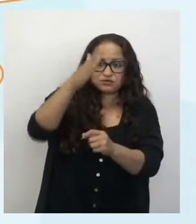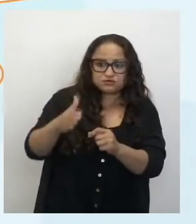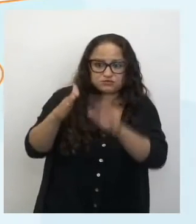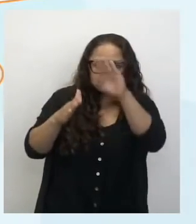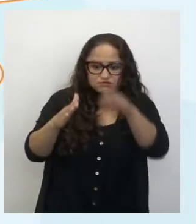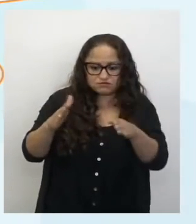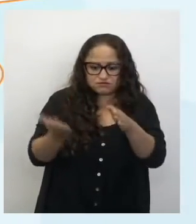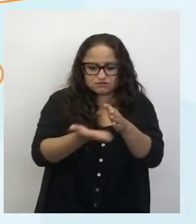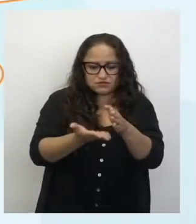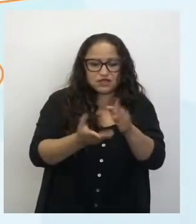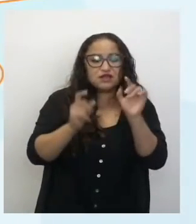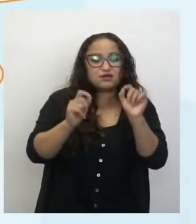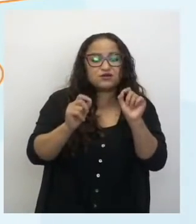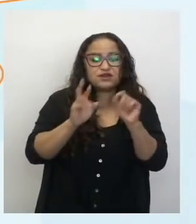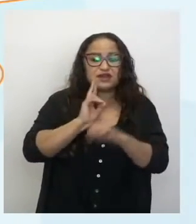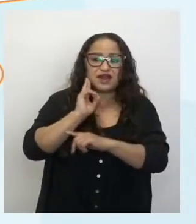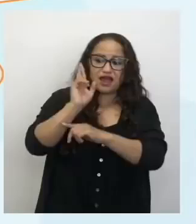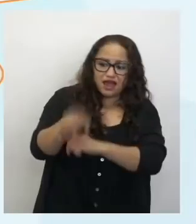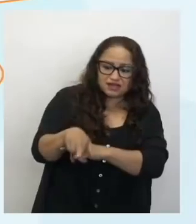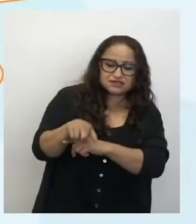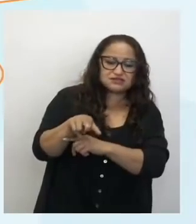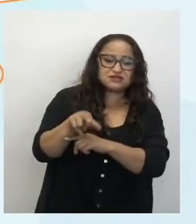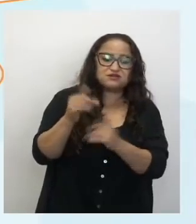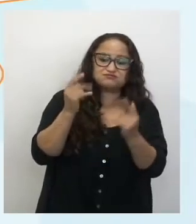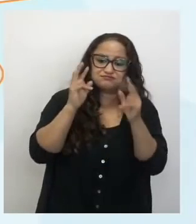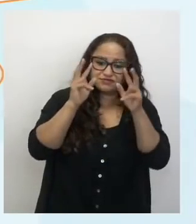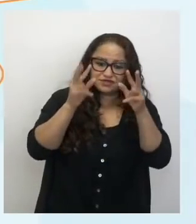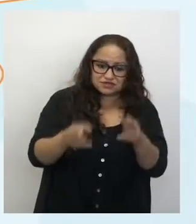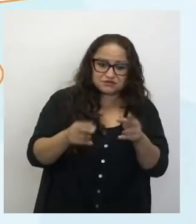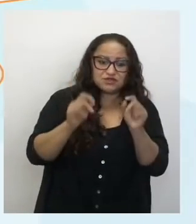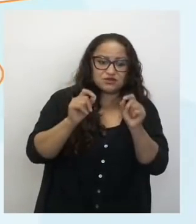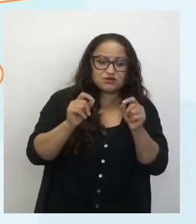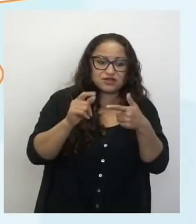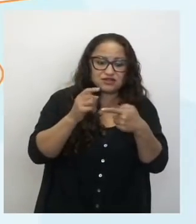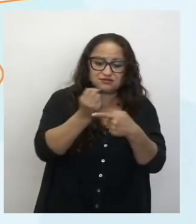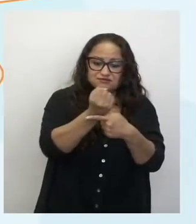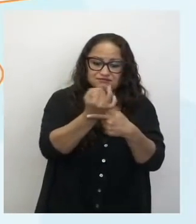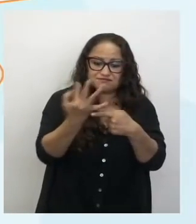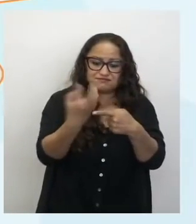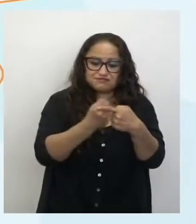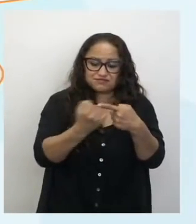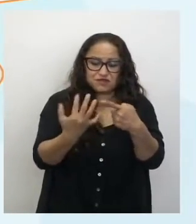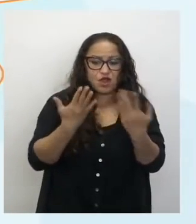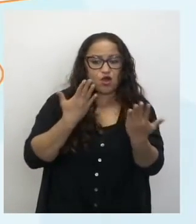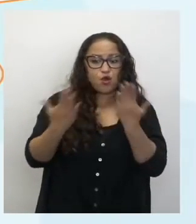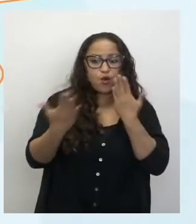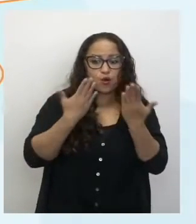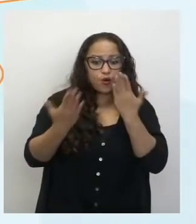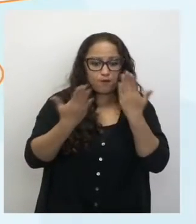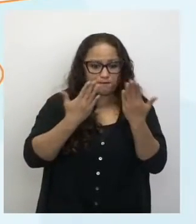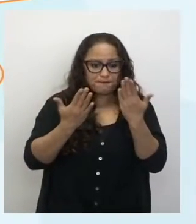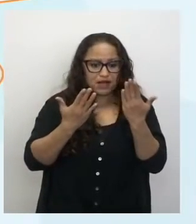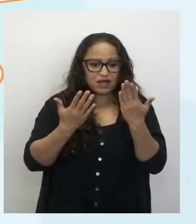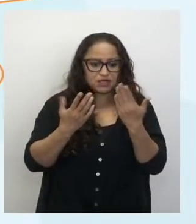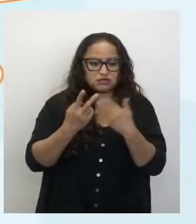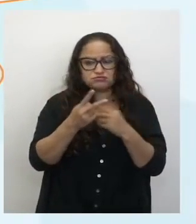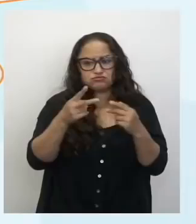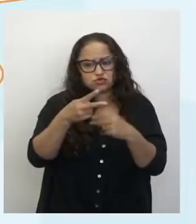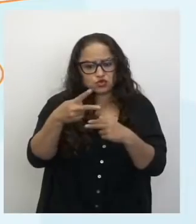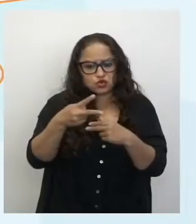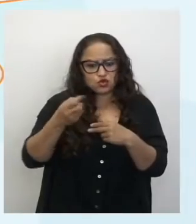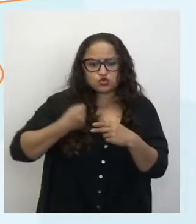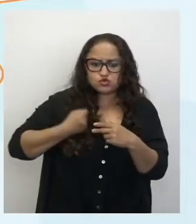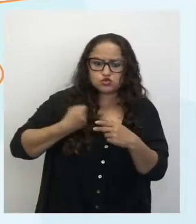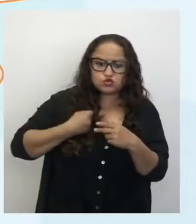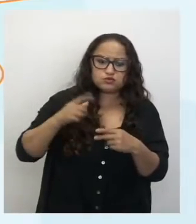a razão de semelhança, razão é aquela fração que compara duas coisas. Nesse caso, quais são